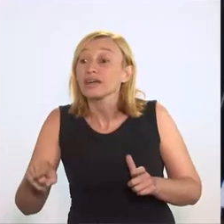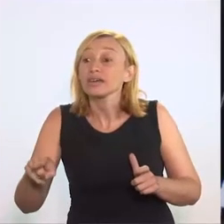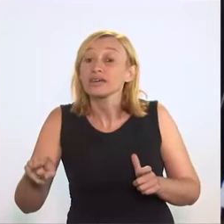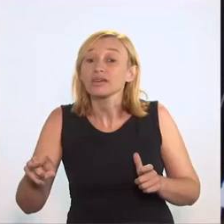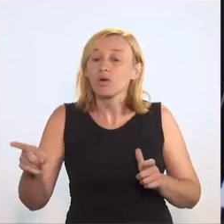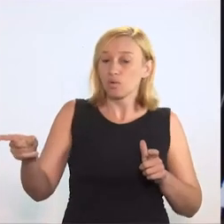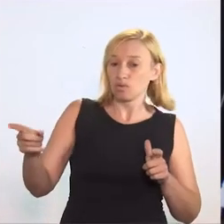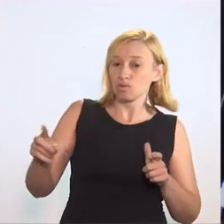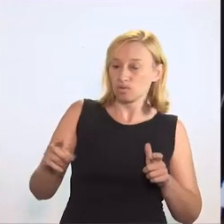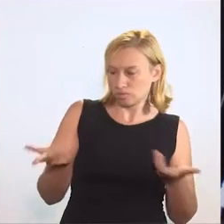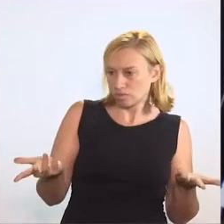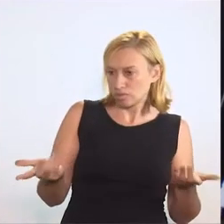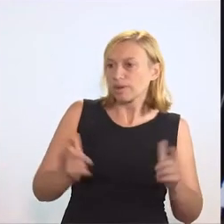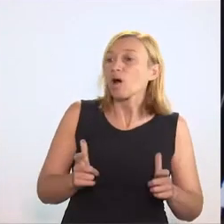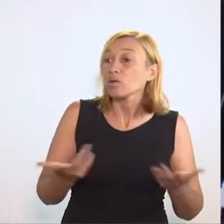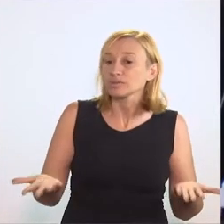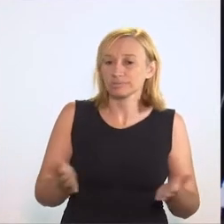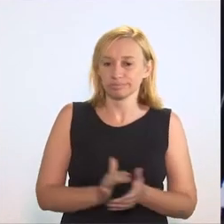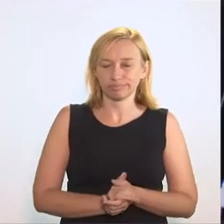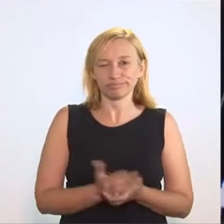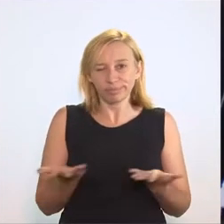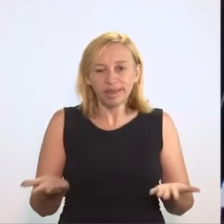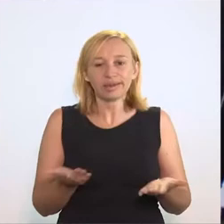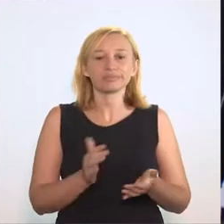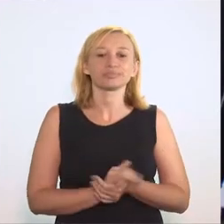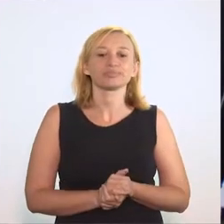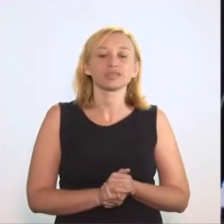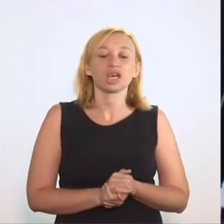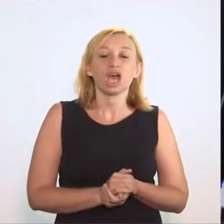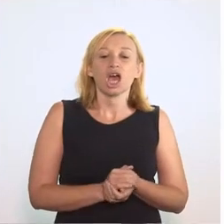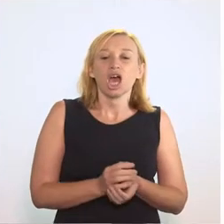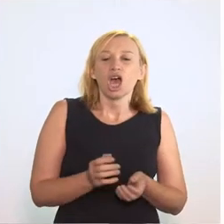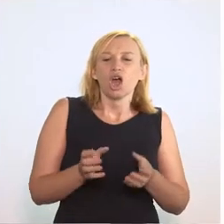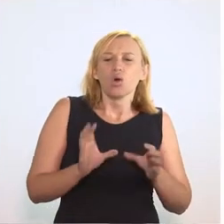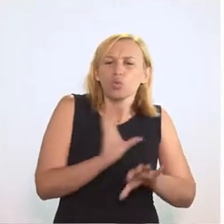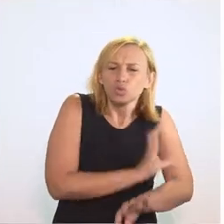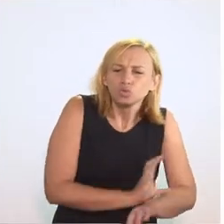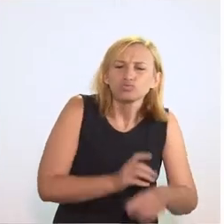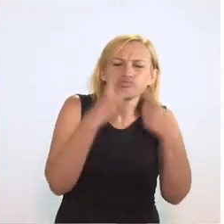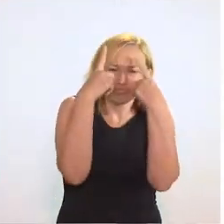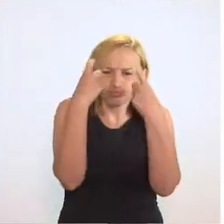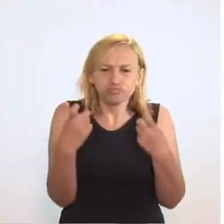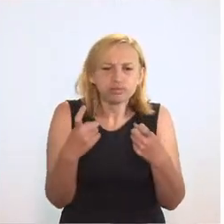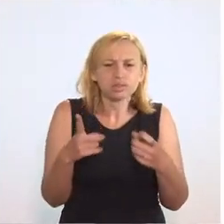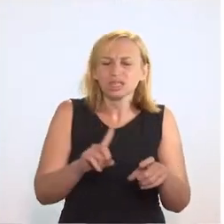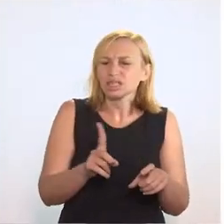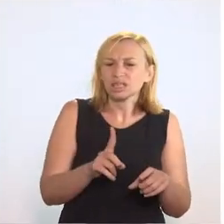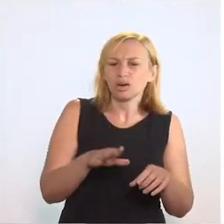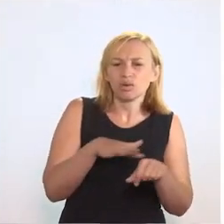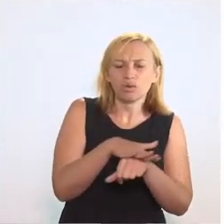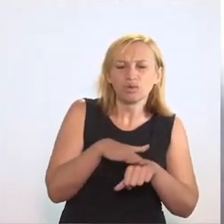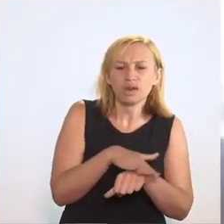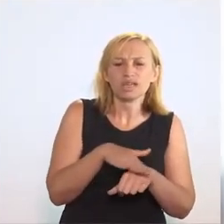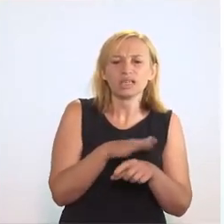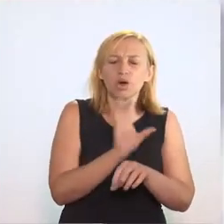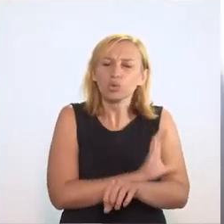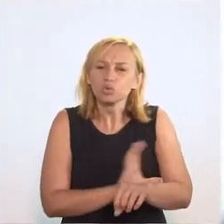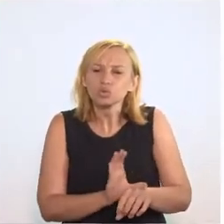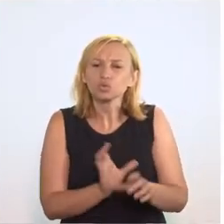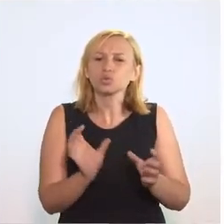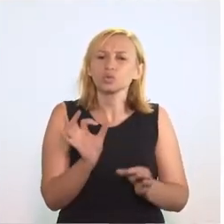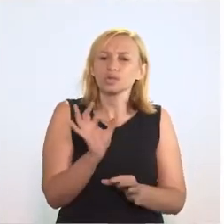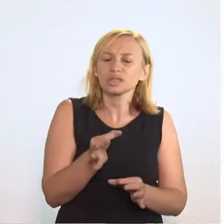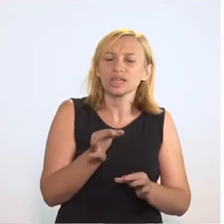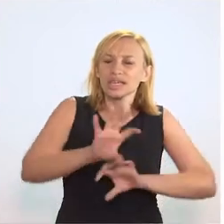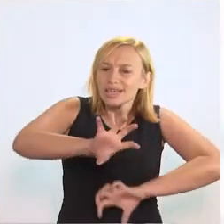come. Então, assim, a gente tem uma cultura muito enraizada de violência, que não conversa com a nossa cultura